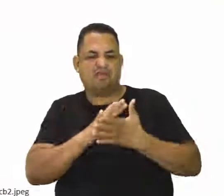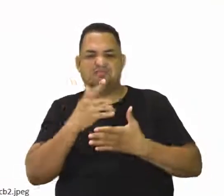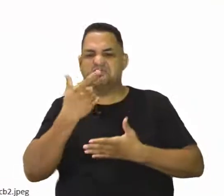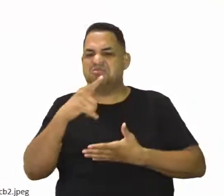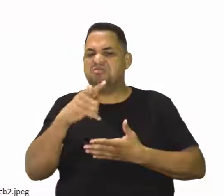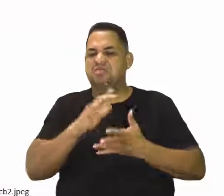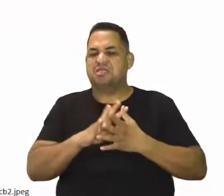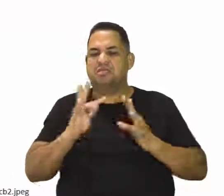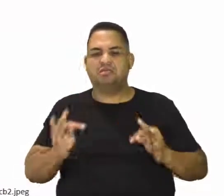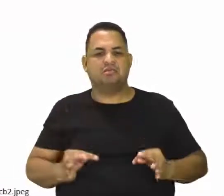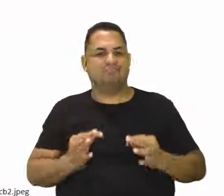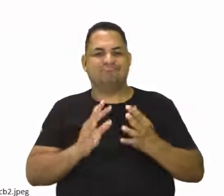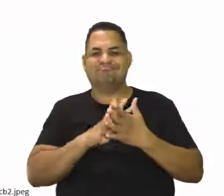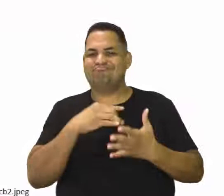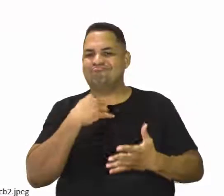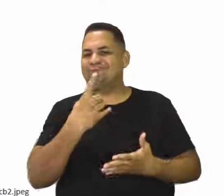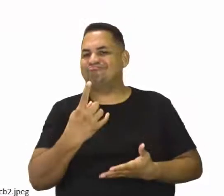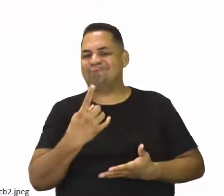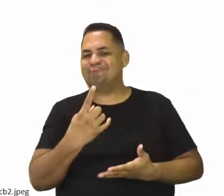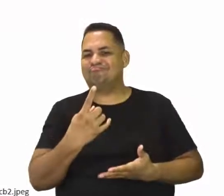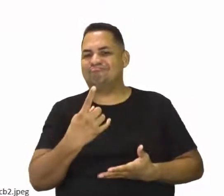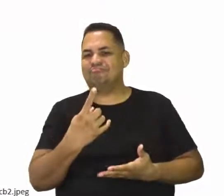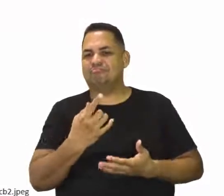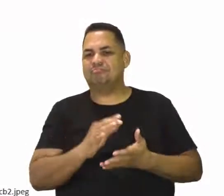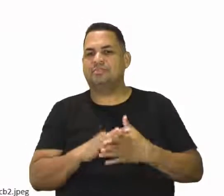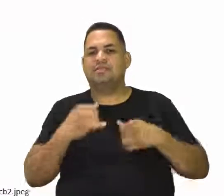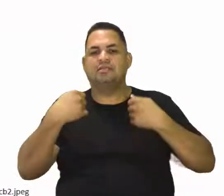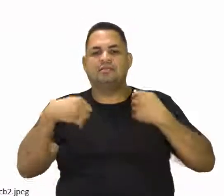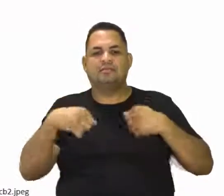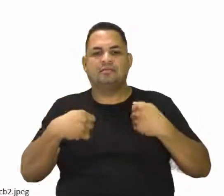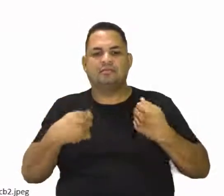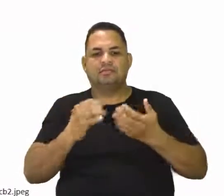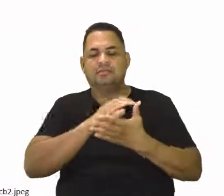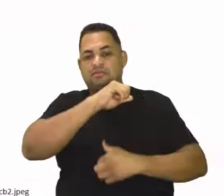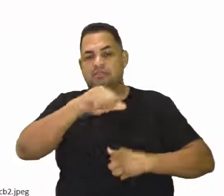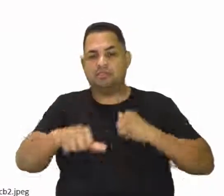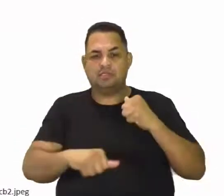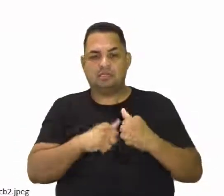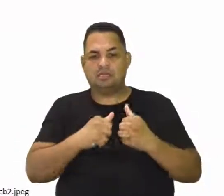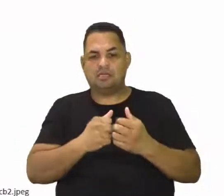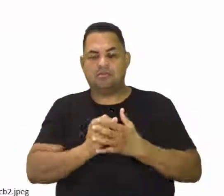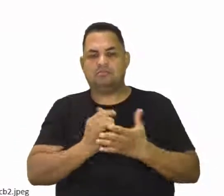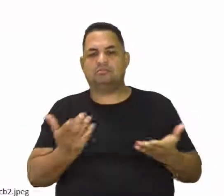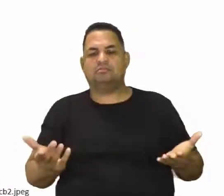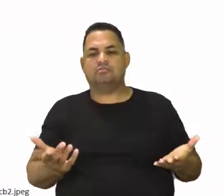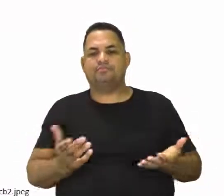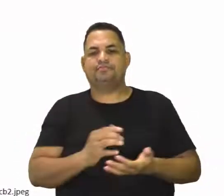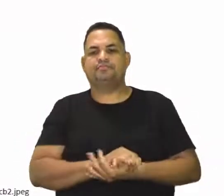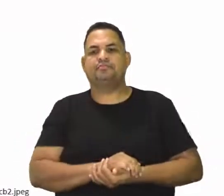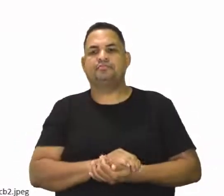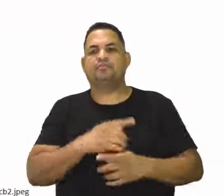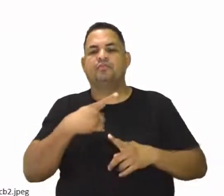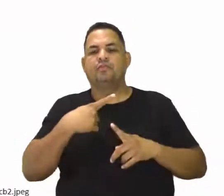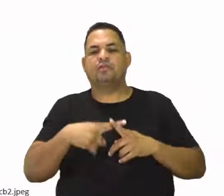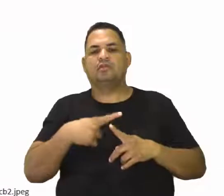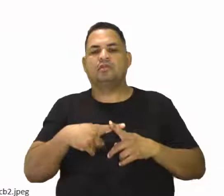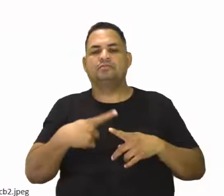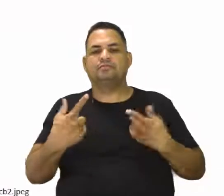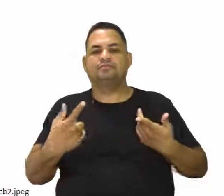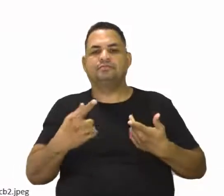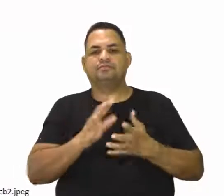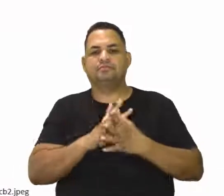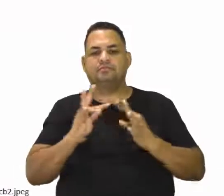tecnologia mandar outra é necessário você mudar é porque